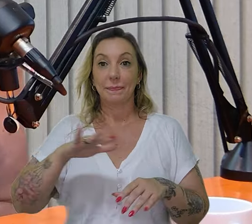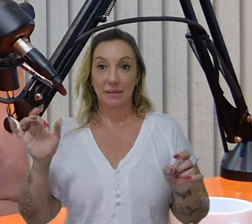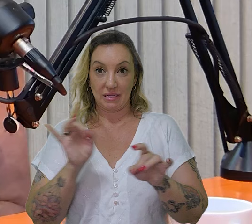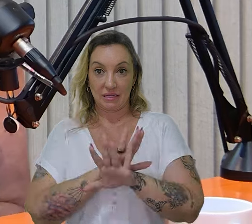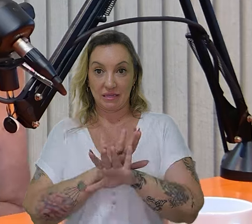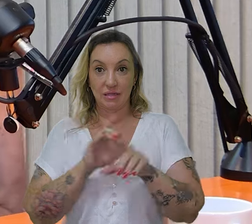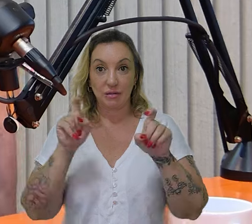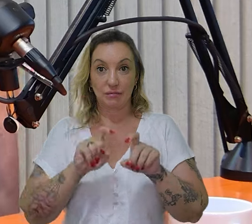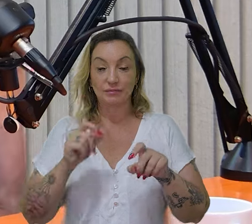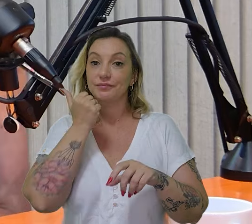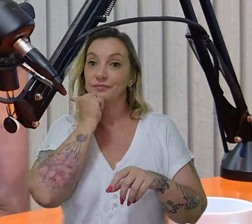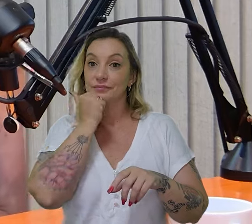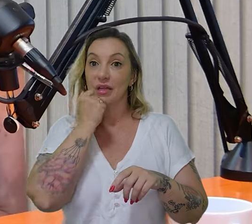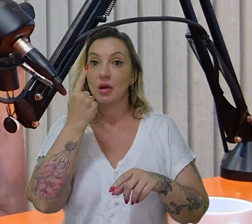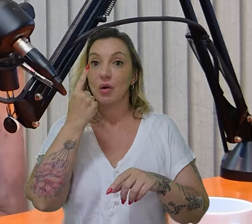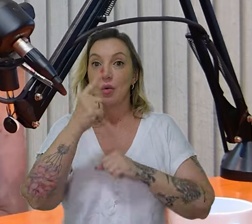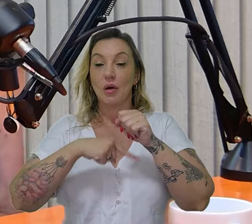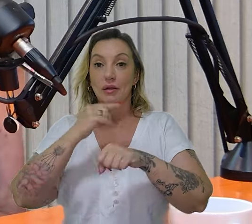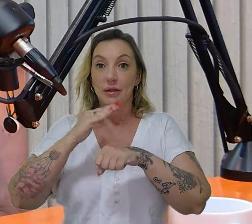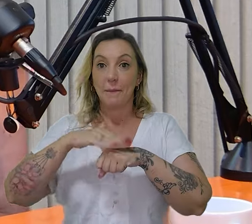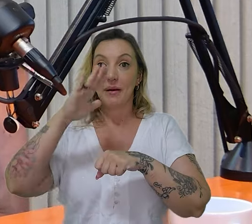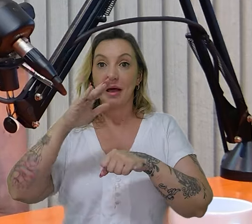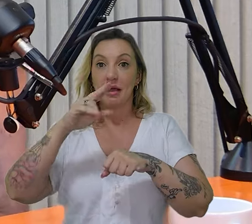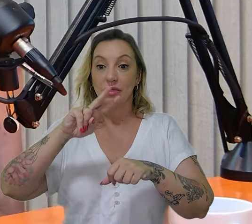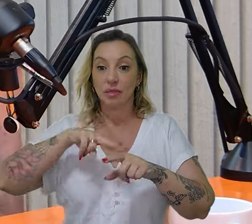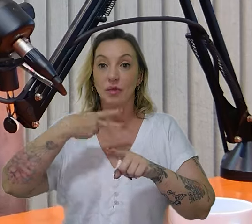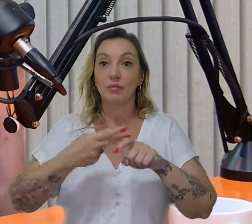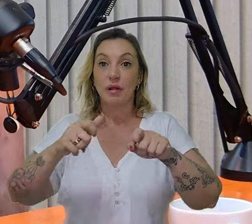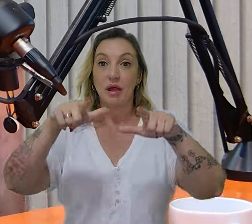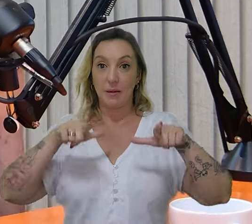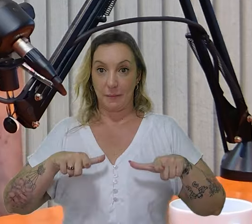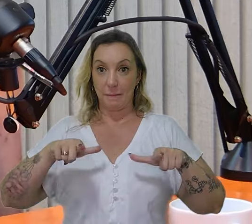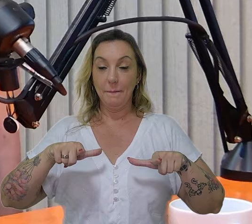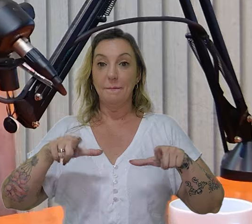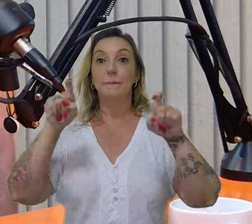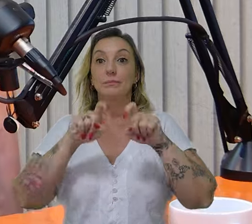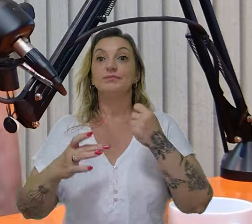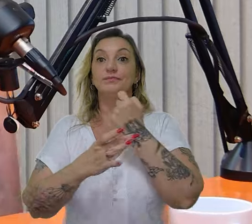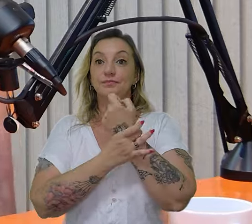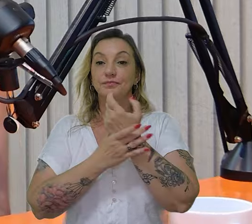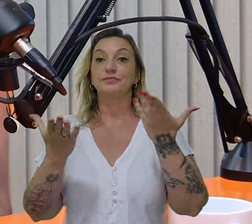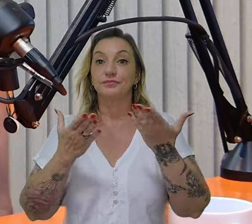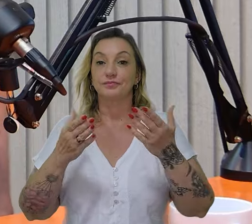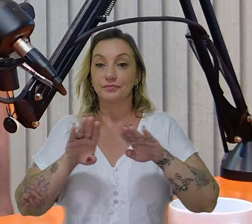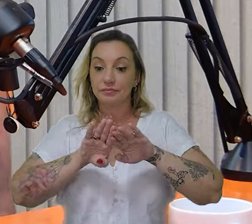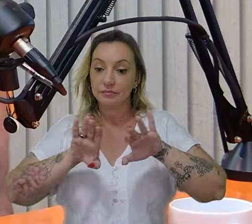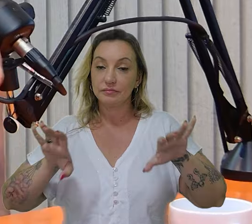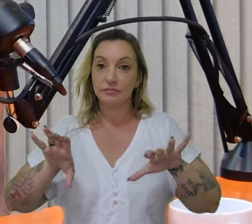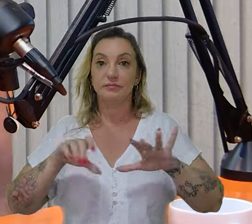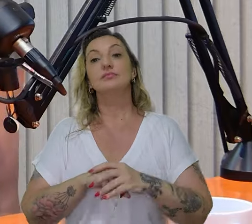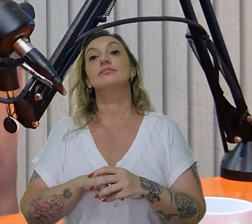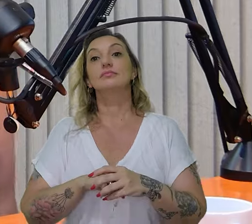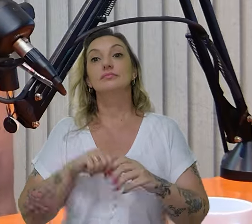computer Science e fazer um ano a mais e ter uma dupla titulação em cyber Security e agora ele descolou e